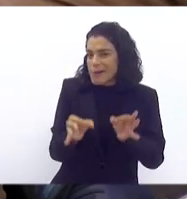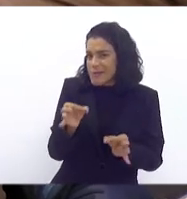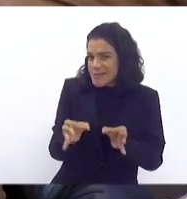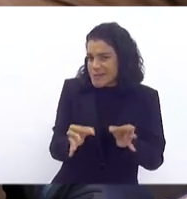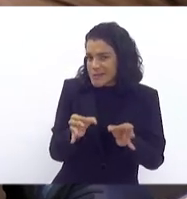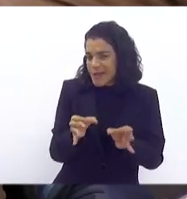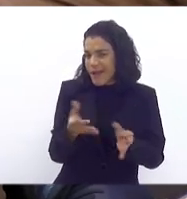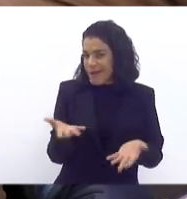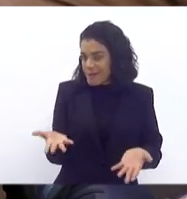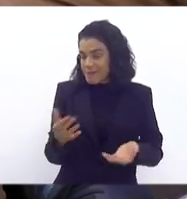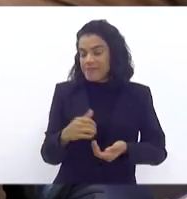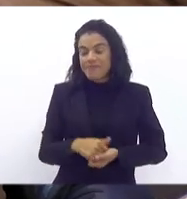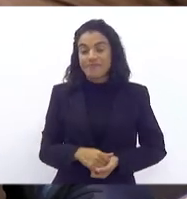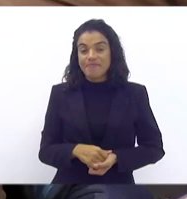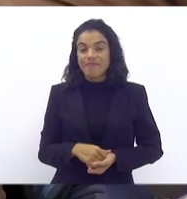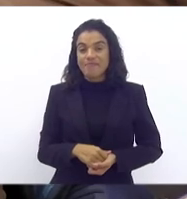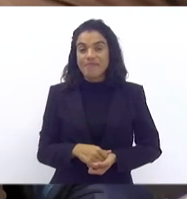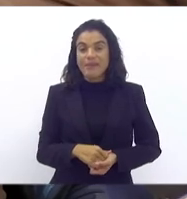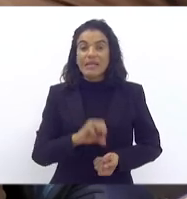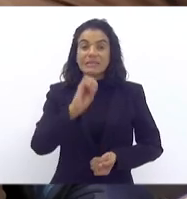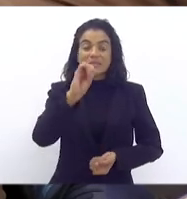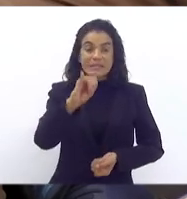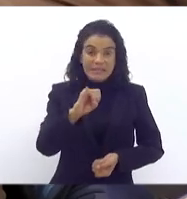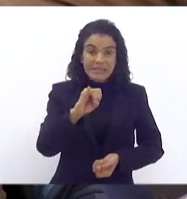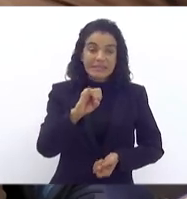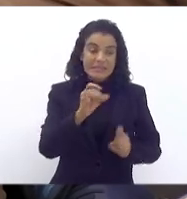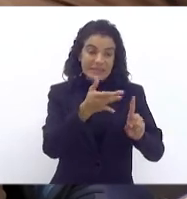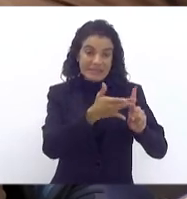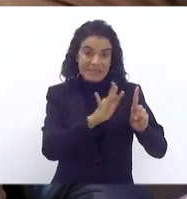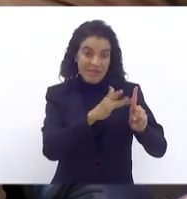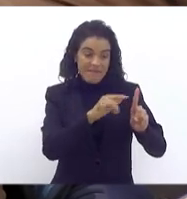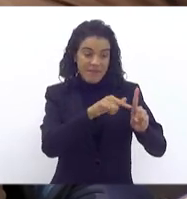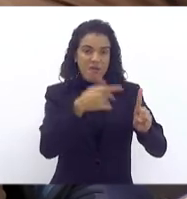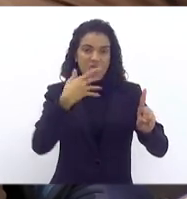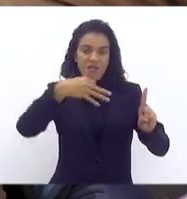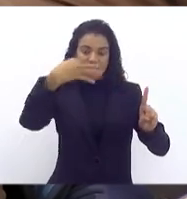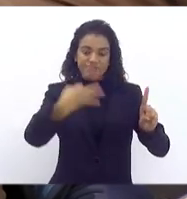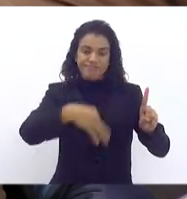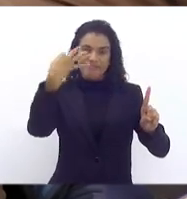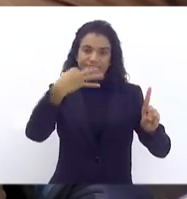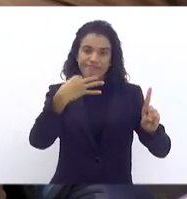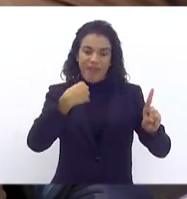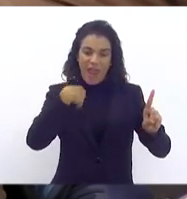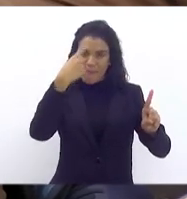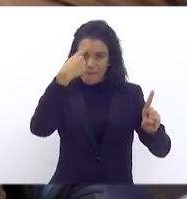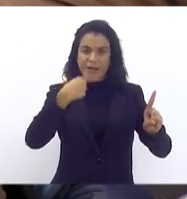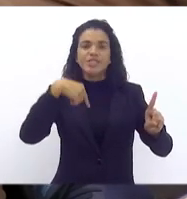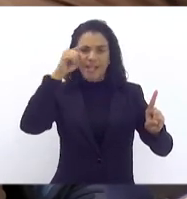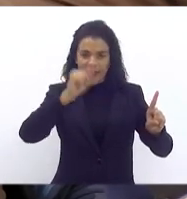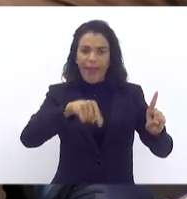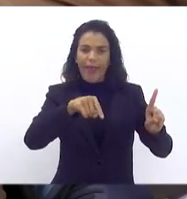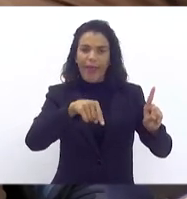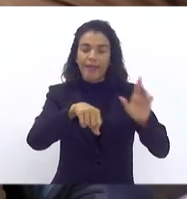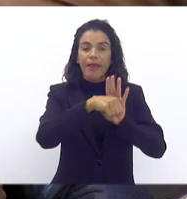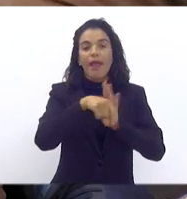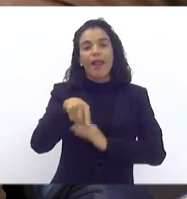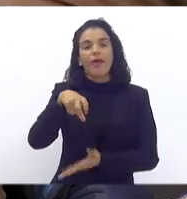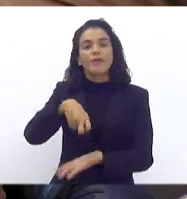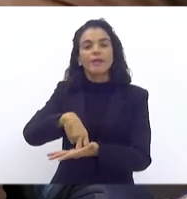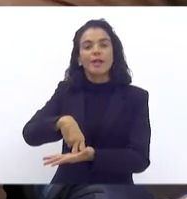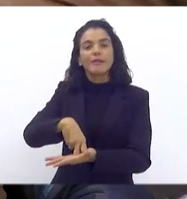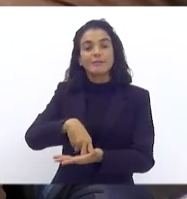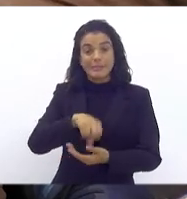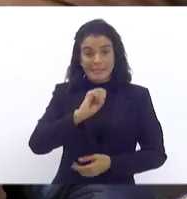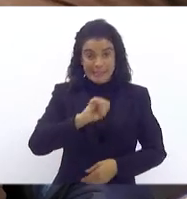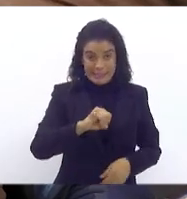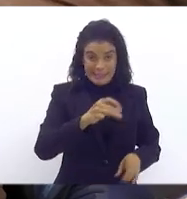dinâmica da Justiça é se a se a vítima confirma o reconhecimento em juízo ele é condenado